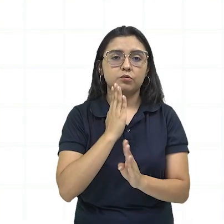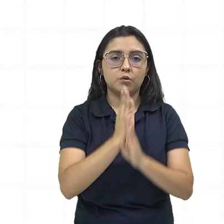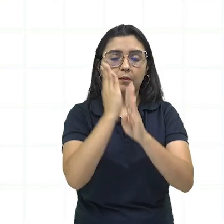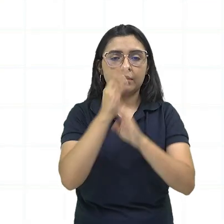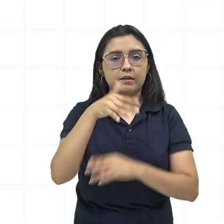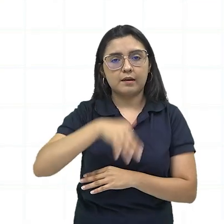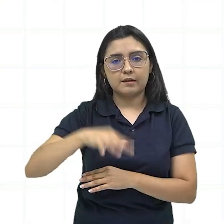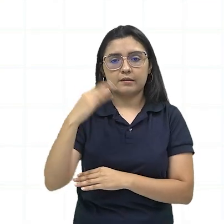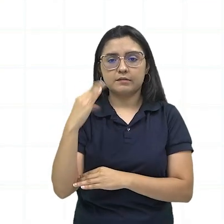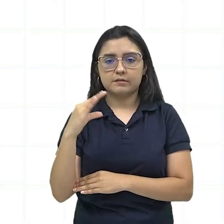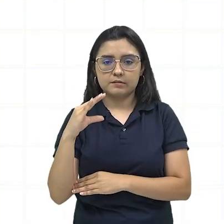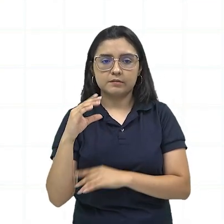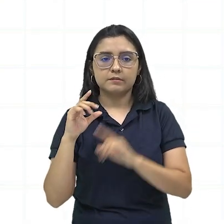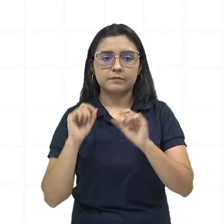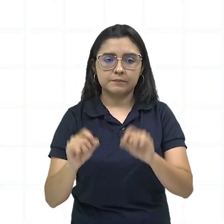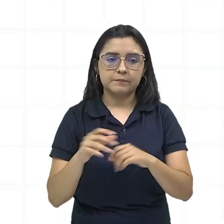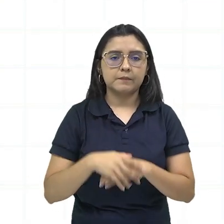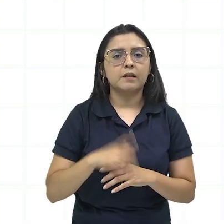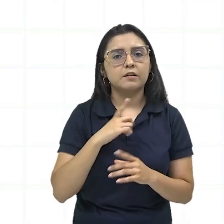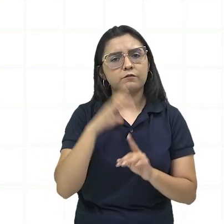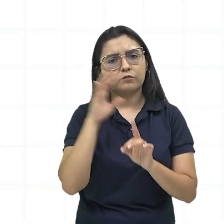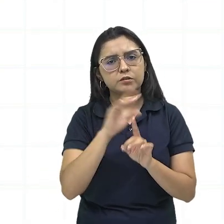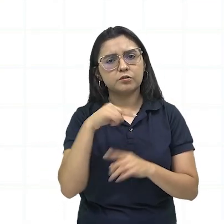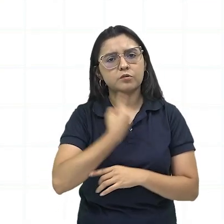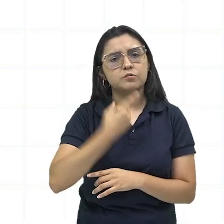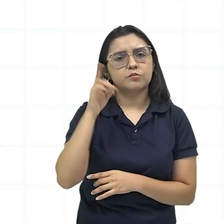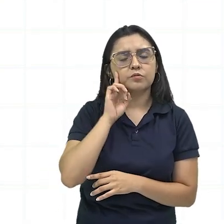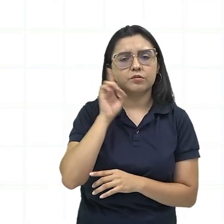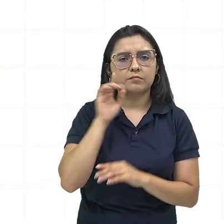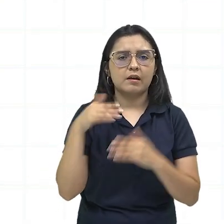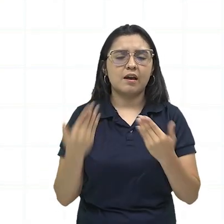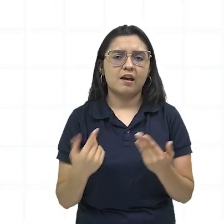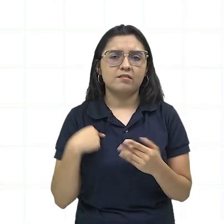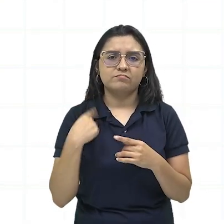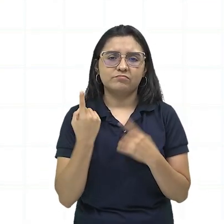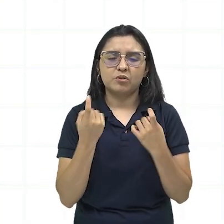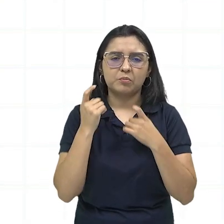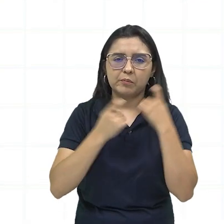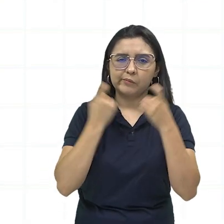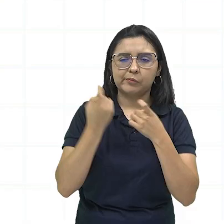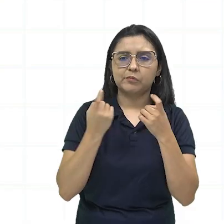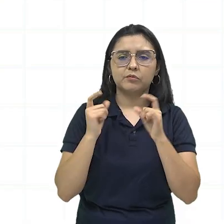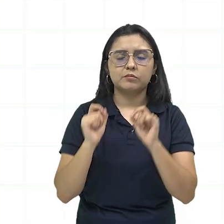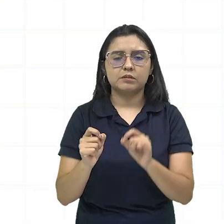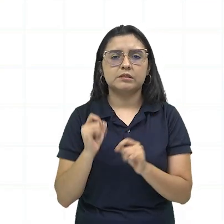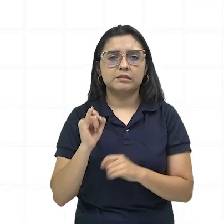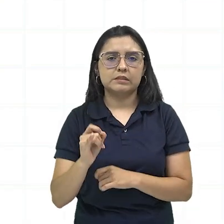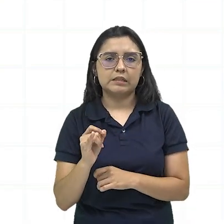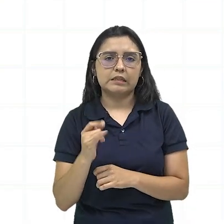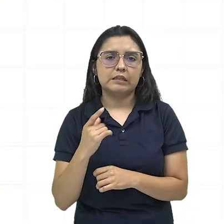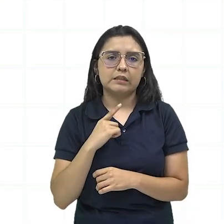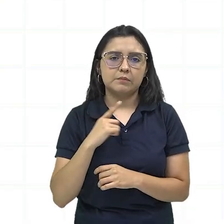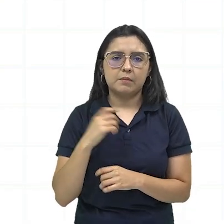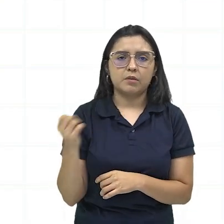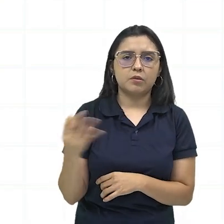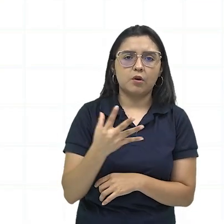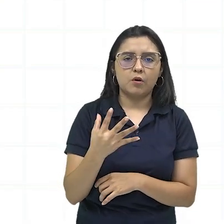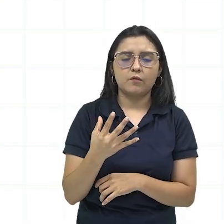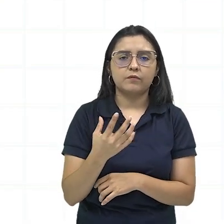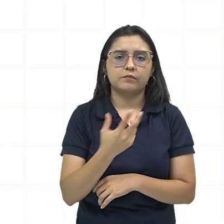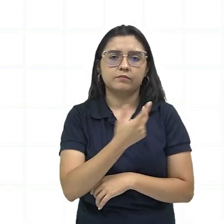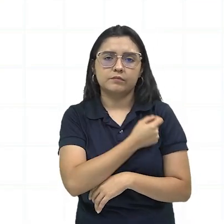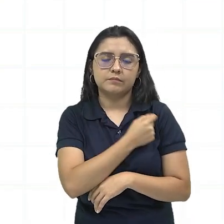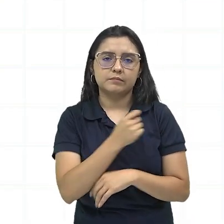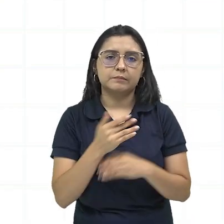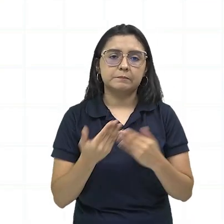das ciências afetam o nosso cotidiano? Vocês acham que, não me importo em saber se surgiu uma nova coisa? Acho que não afeta. Será que afeta